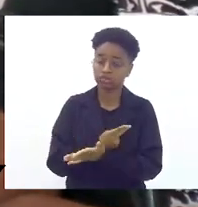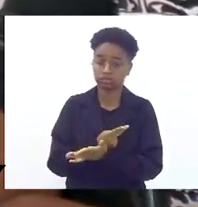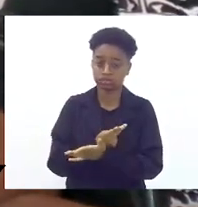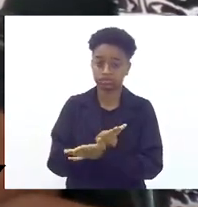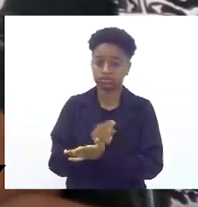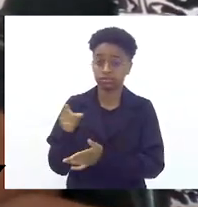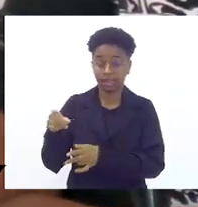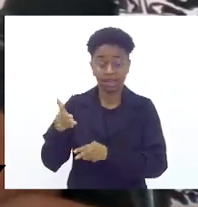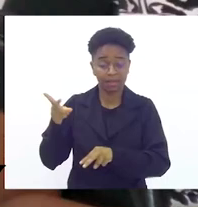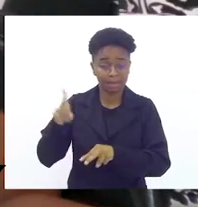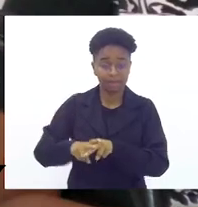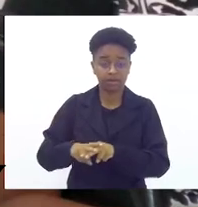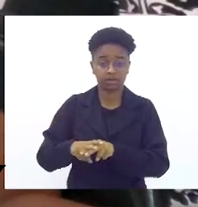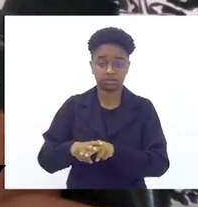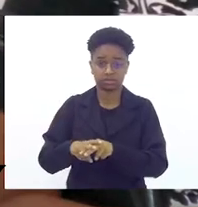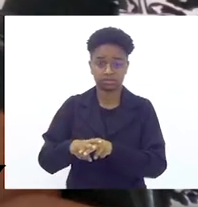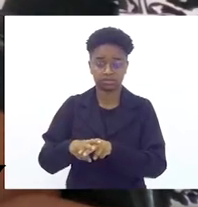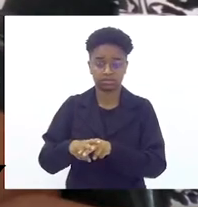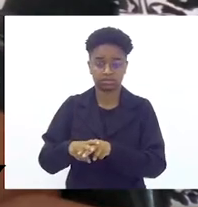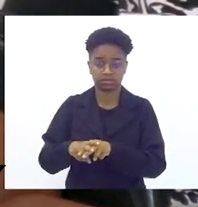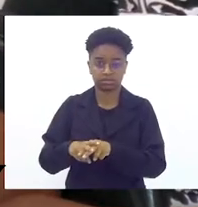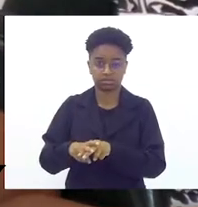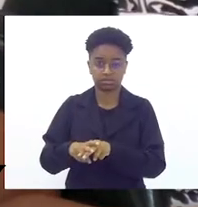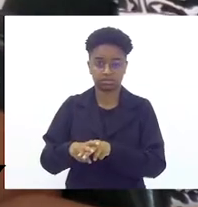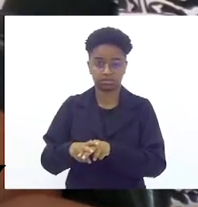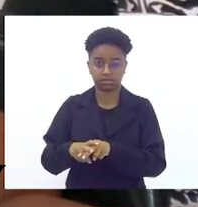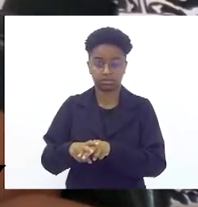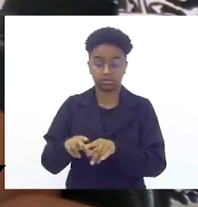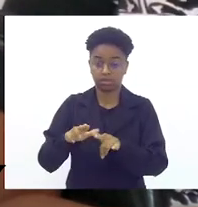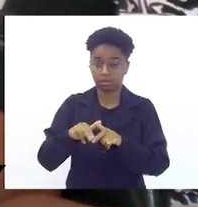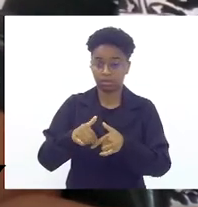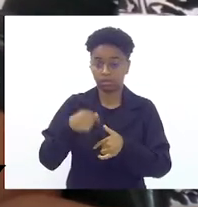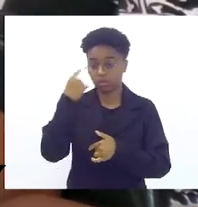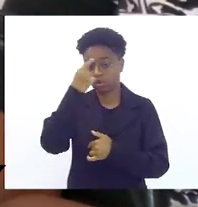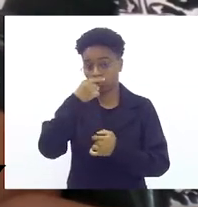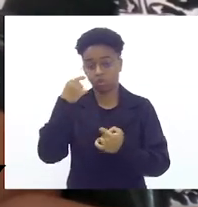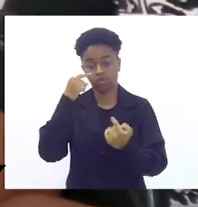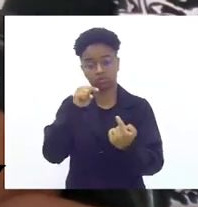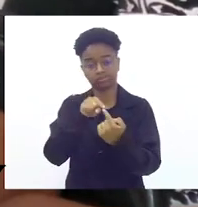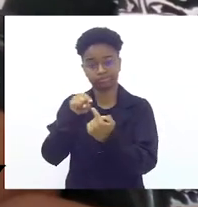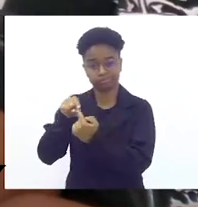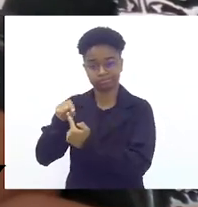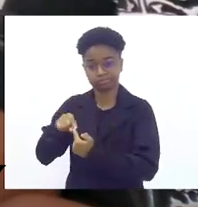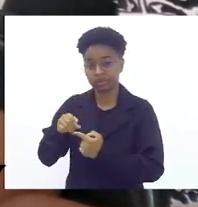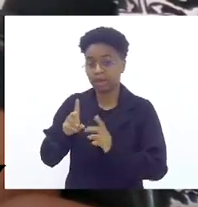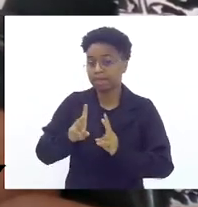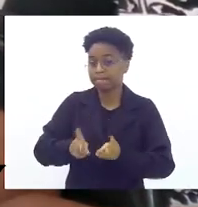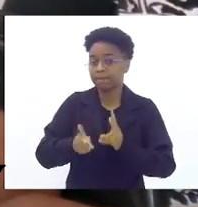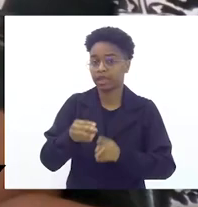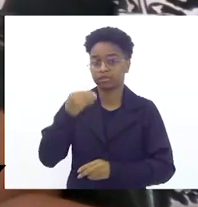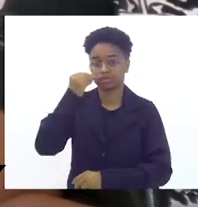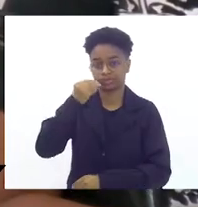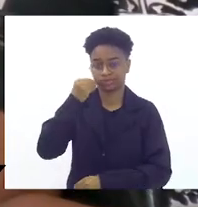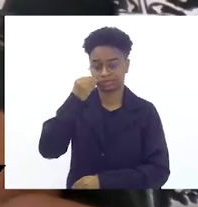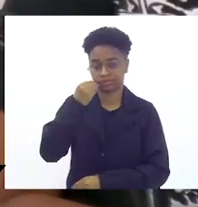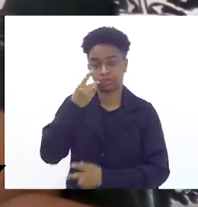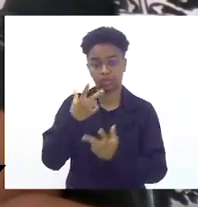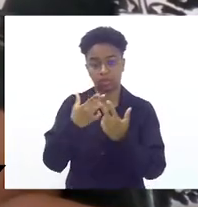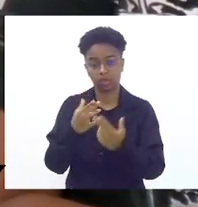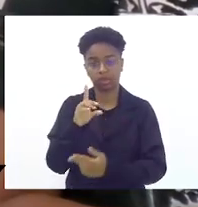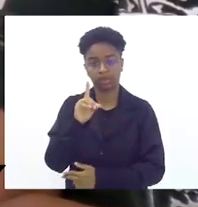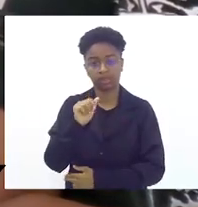preso diante a partir do reconhecimento fotográfico a mesma experiência que você teve Danilo